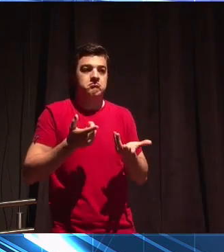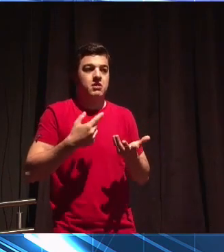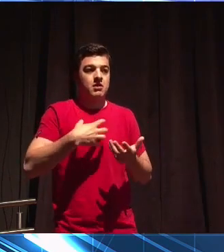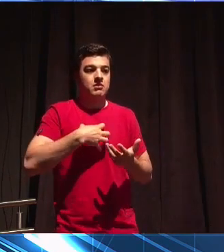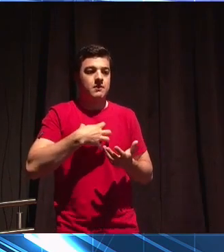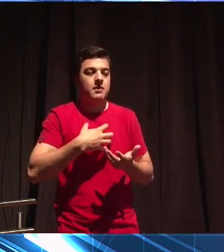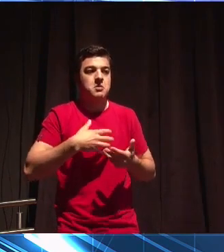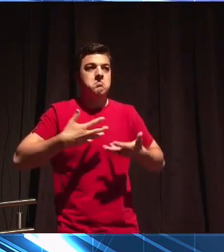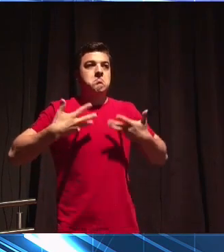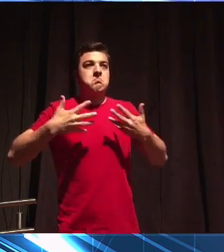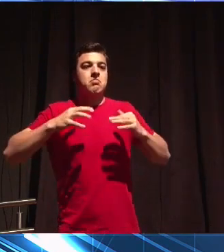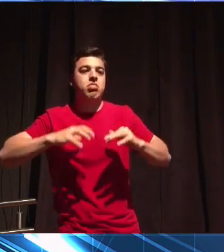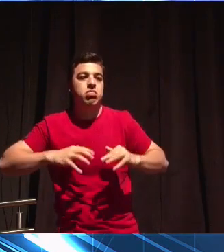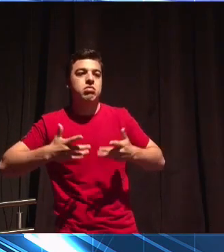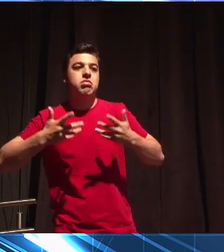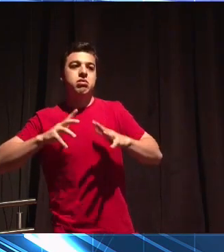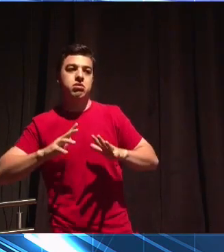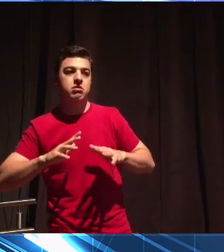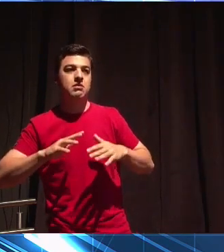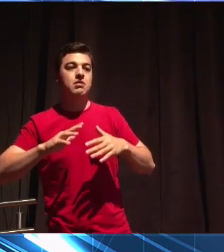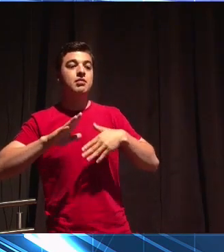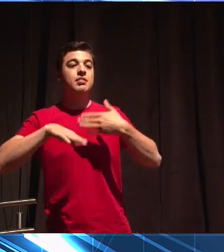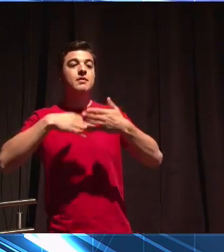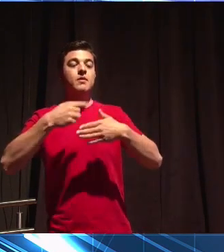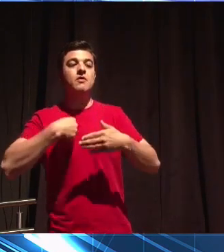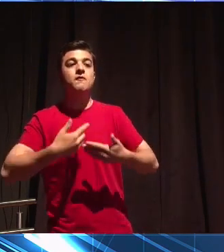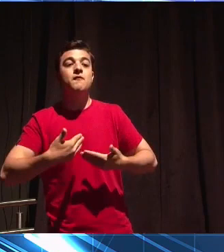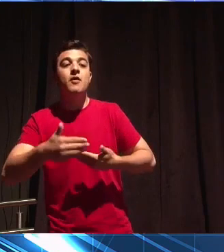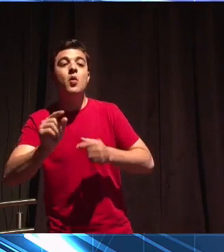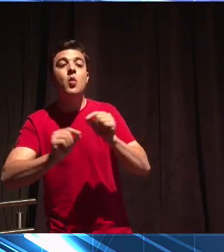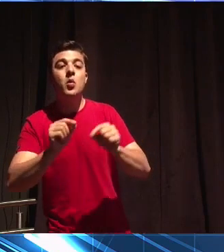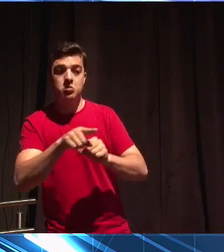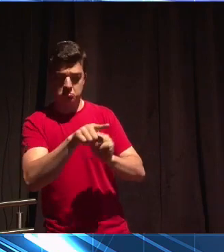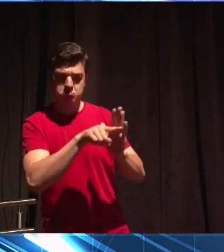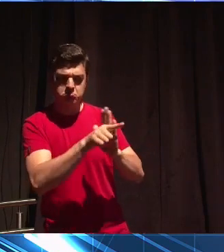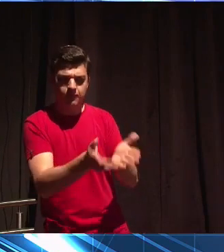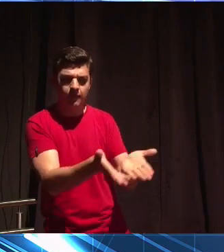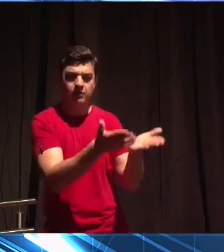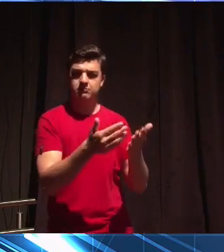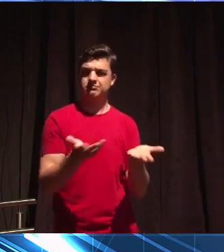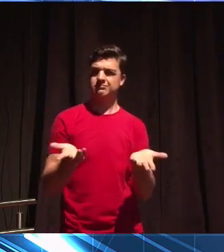amor de Deus, a gente ainda usa foto nossa em aplicativo aleatório que a gente não sabe nem qual que é.